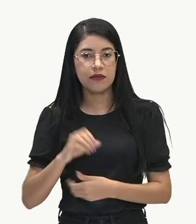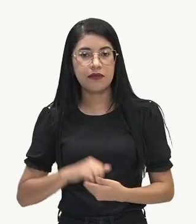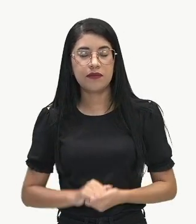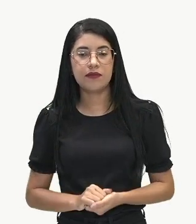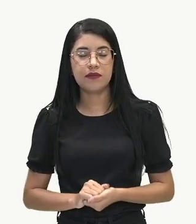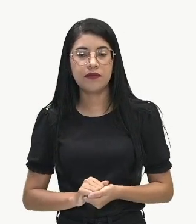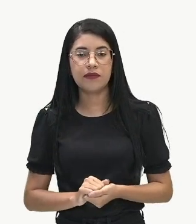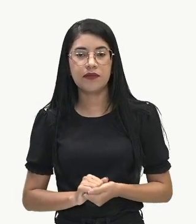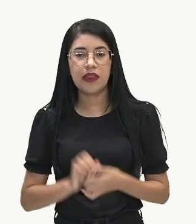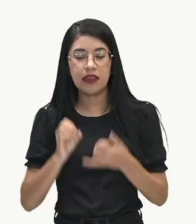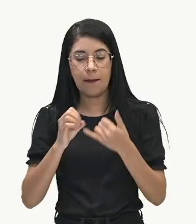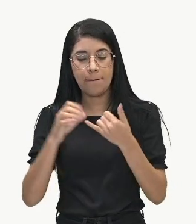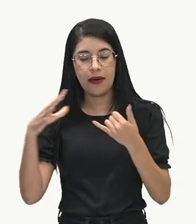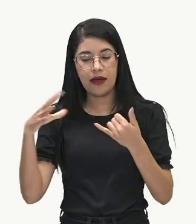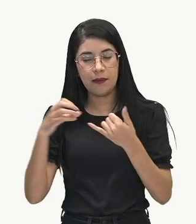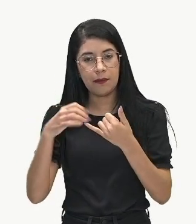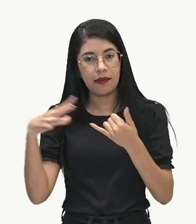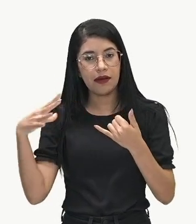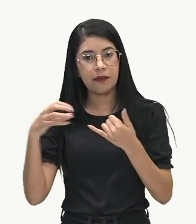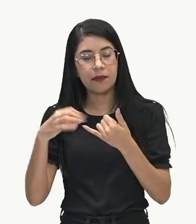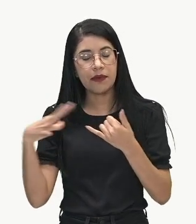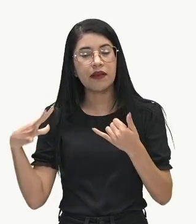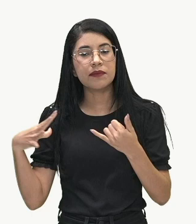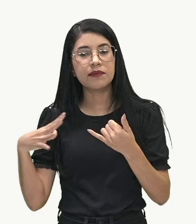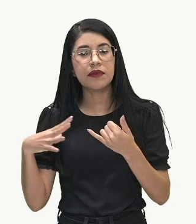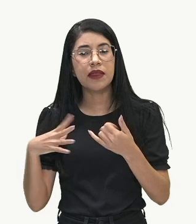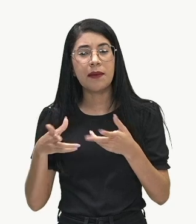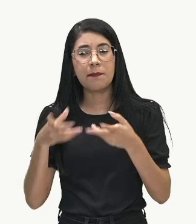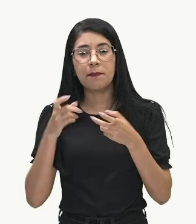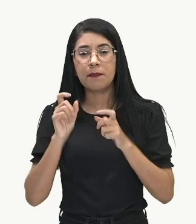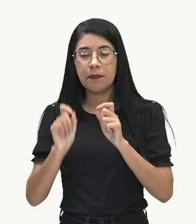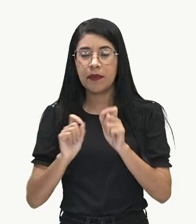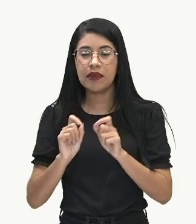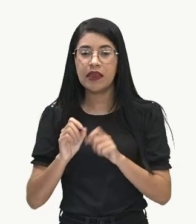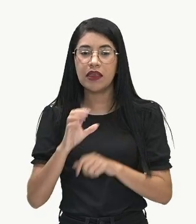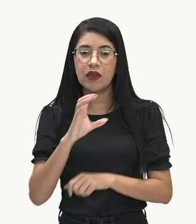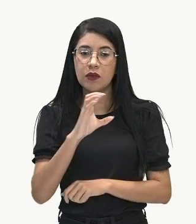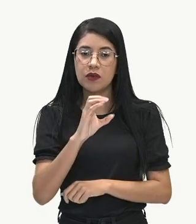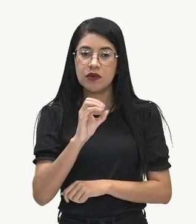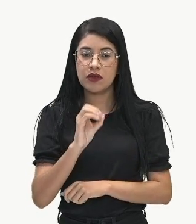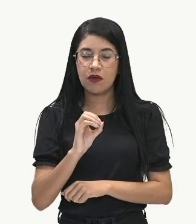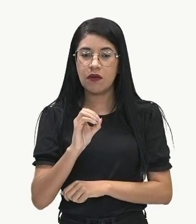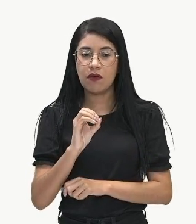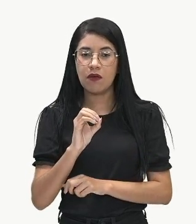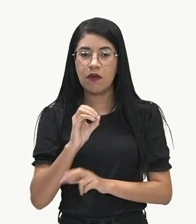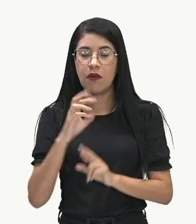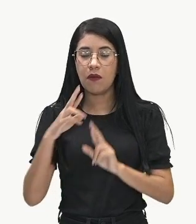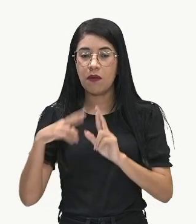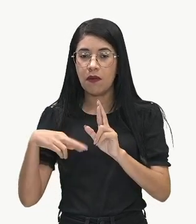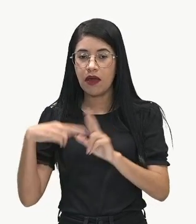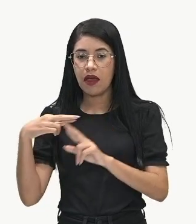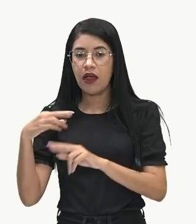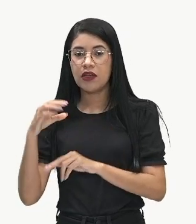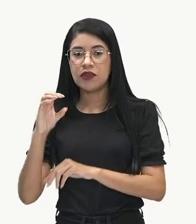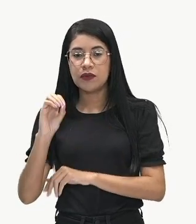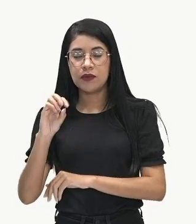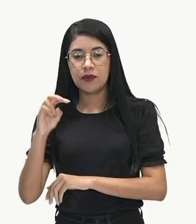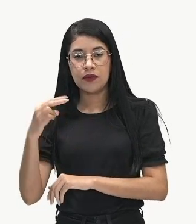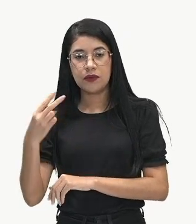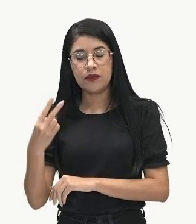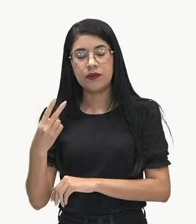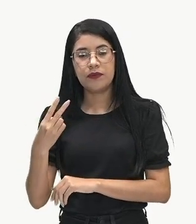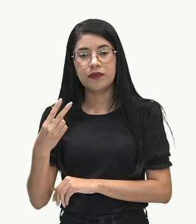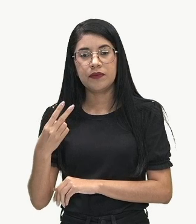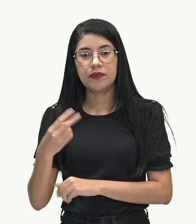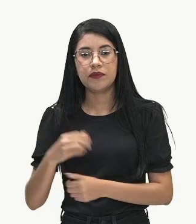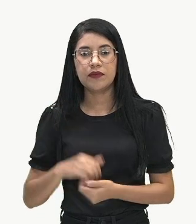Por que é exotérmico? Porque aqui, ó, note que o CO está reagindo com o oxigênio. Quando